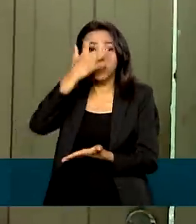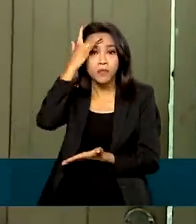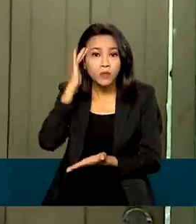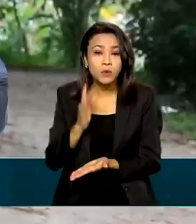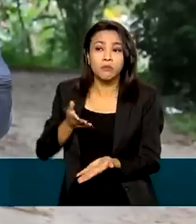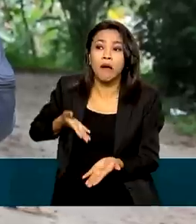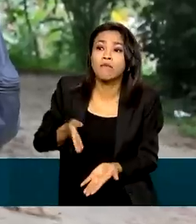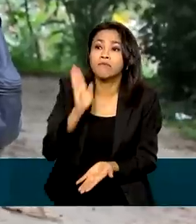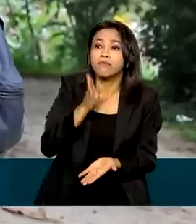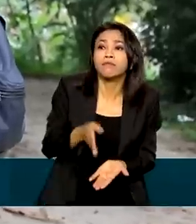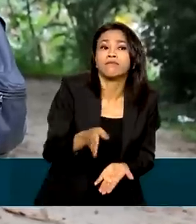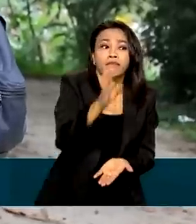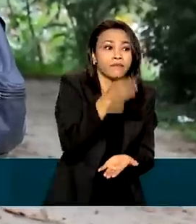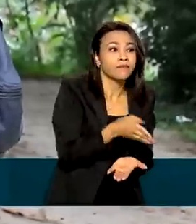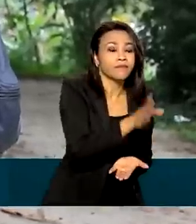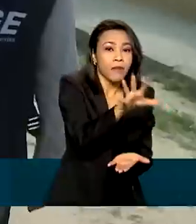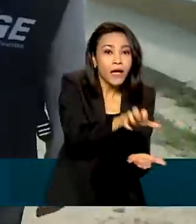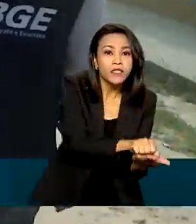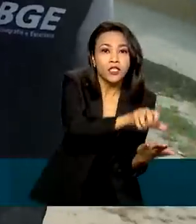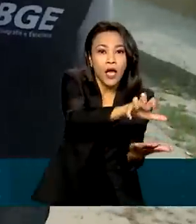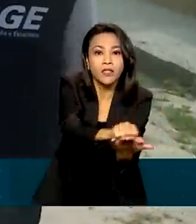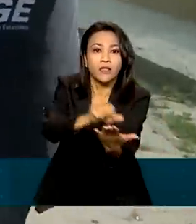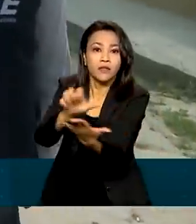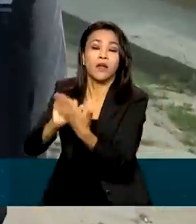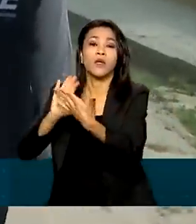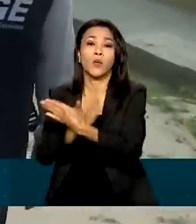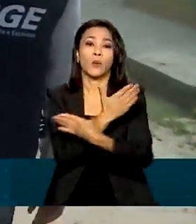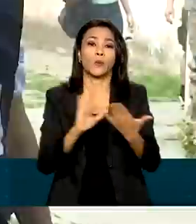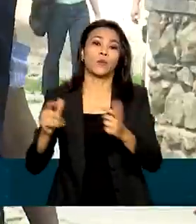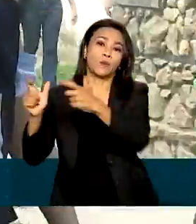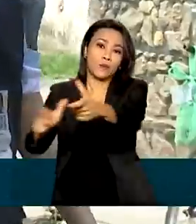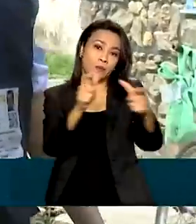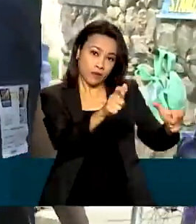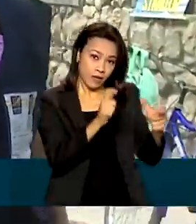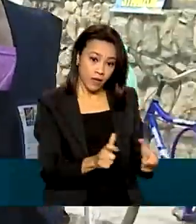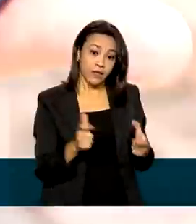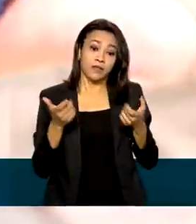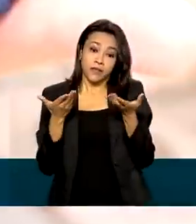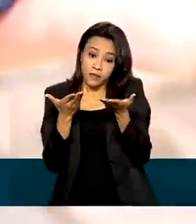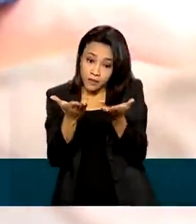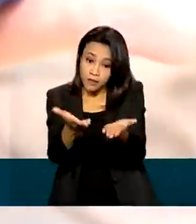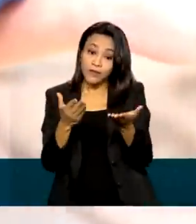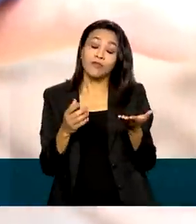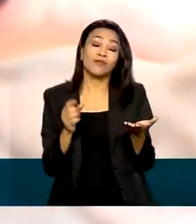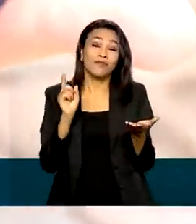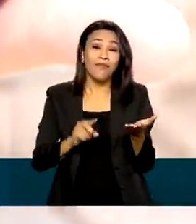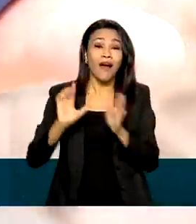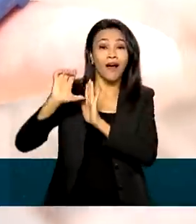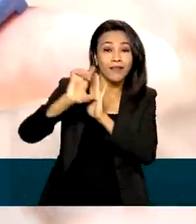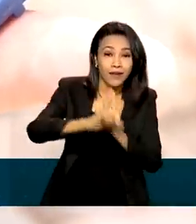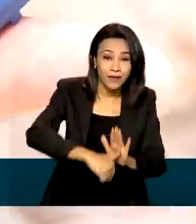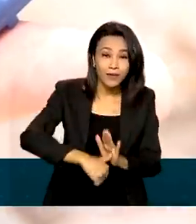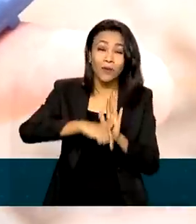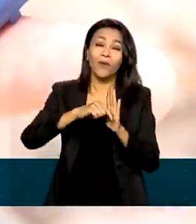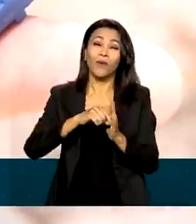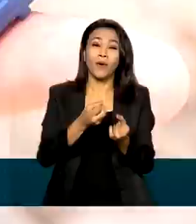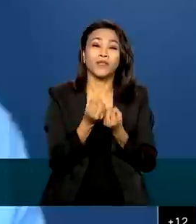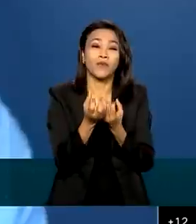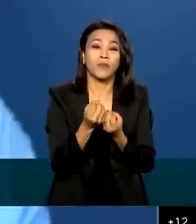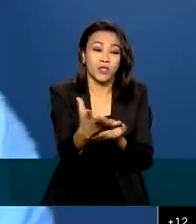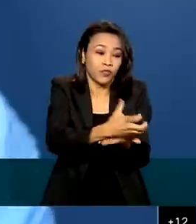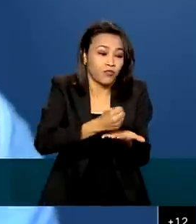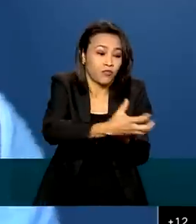atuar como recenseadores em alguns locais, o que contribuiu com um cenário de atraso na coleta dos dados.